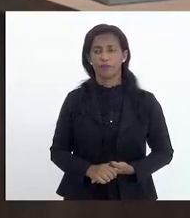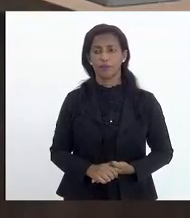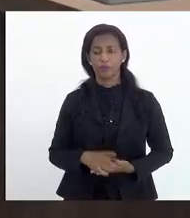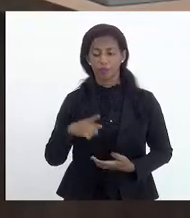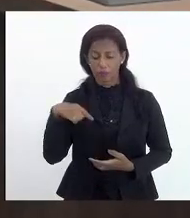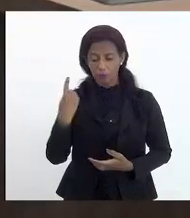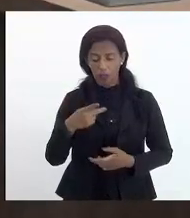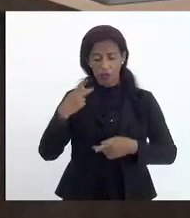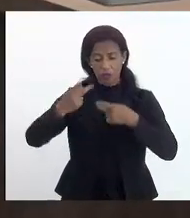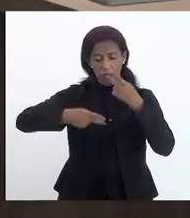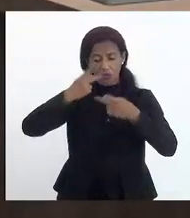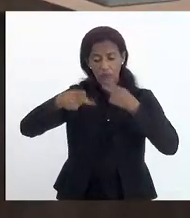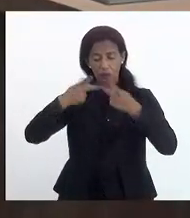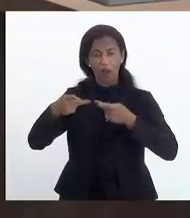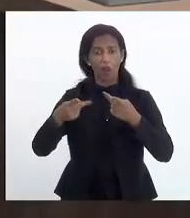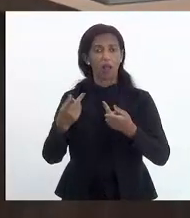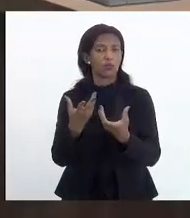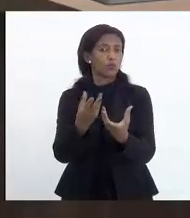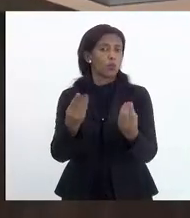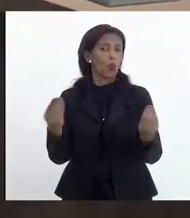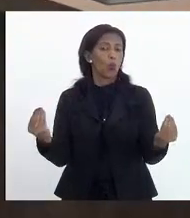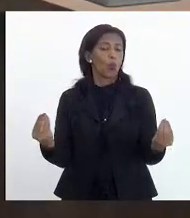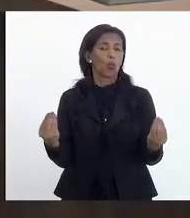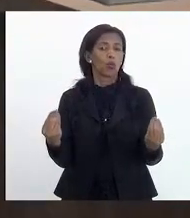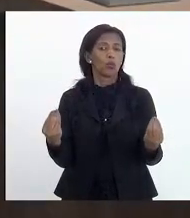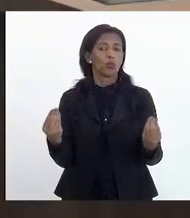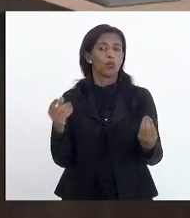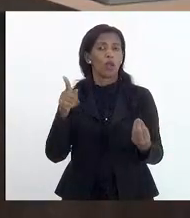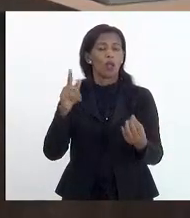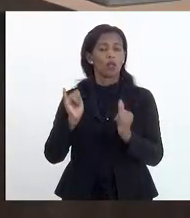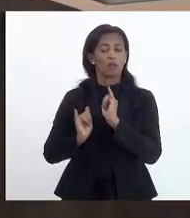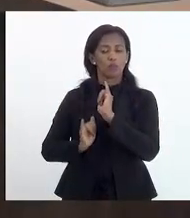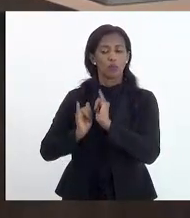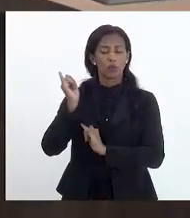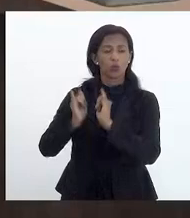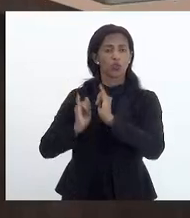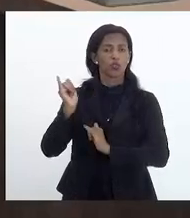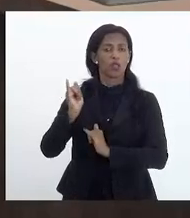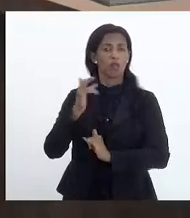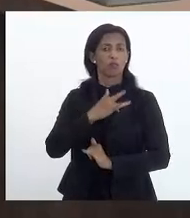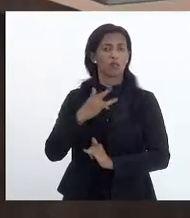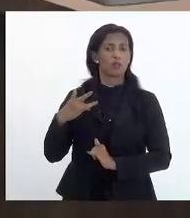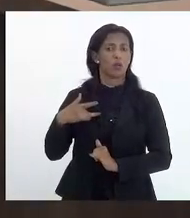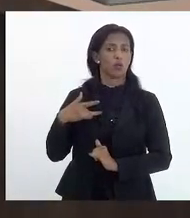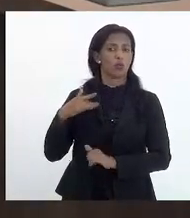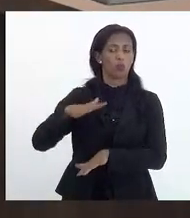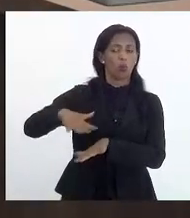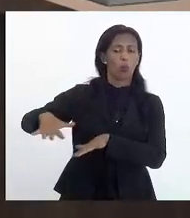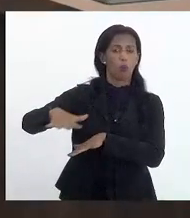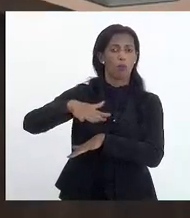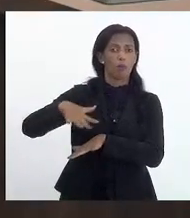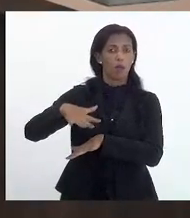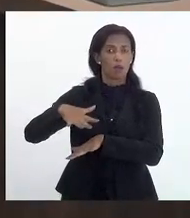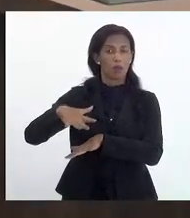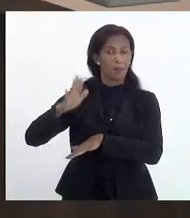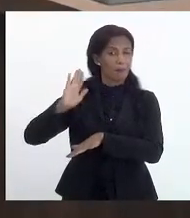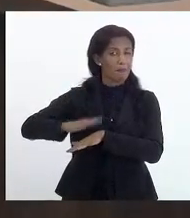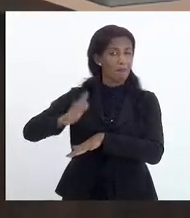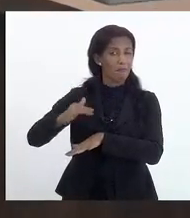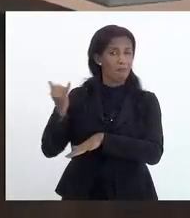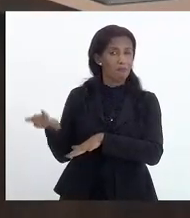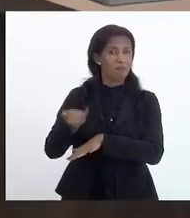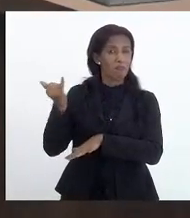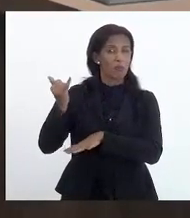nós temos falado muito do Complexo Industrial da Saúde no Rio de Janeiro, como uma das pistas mais potentes